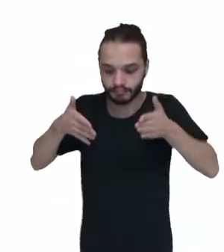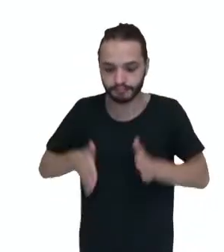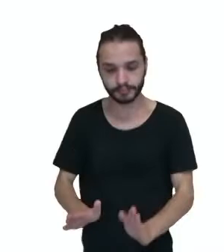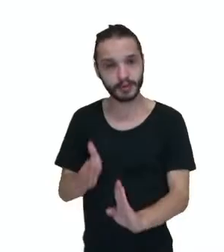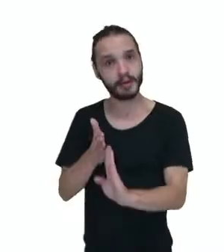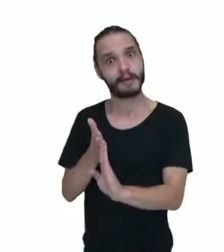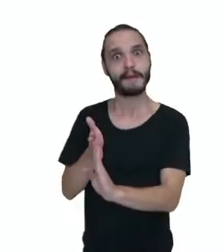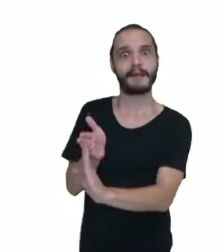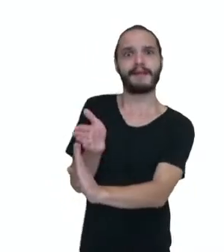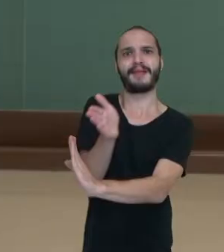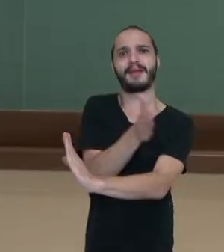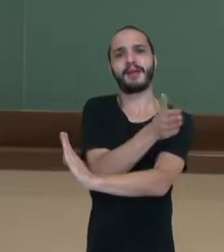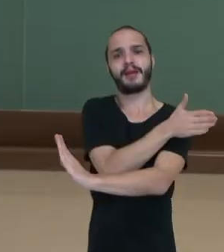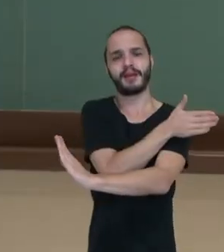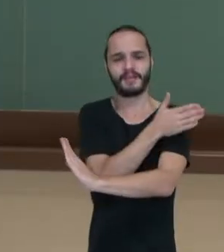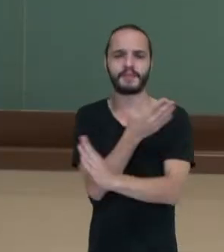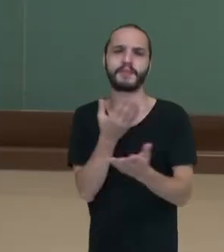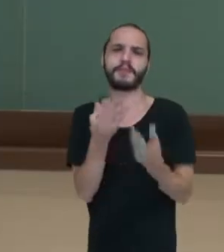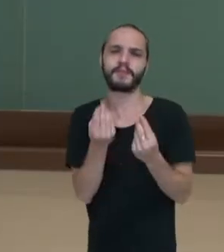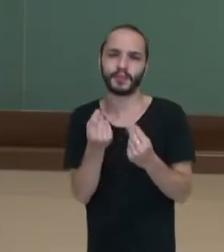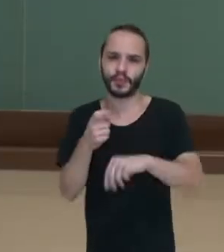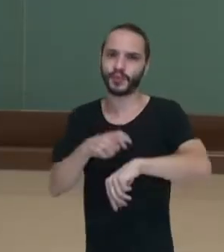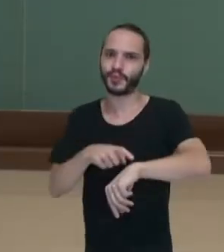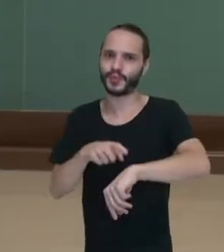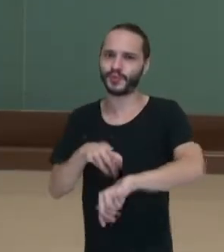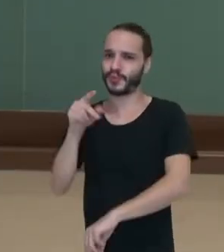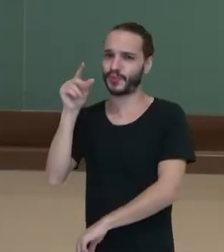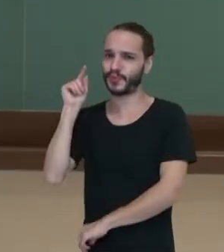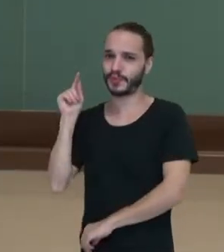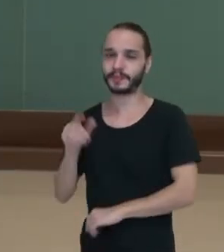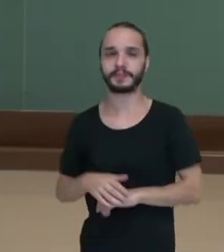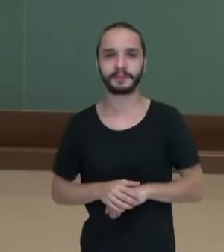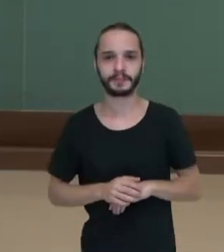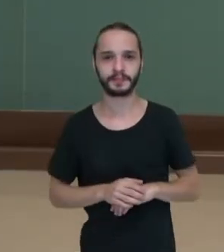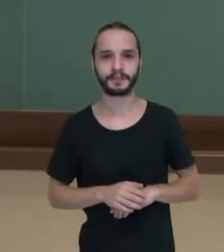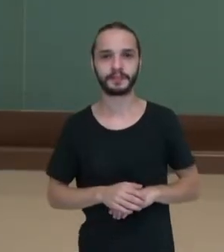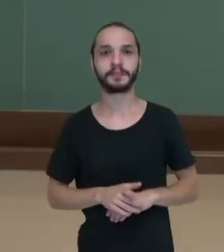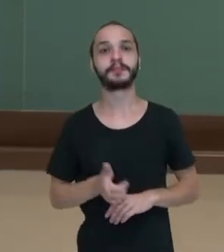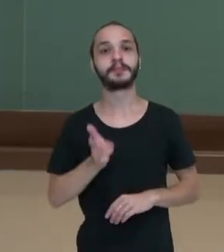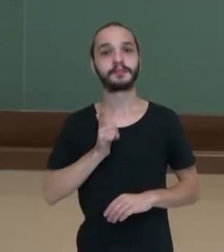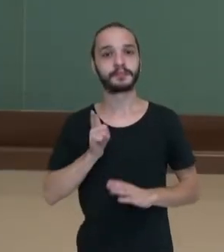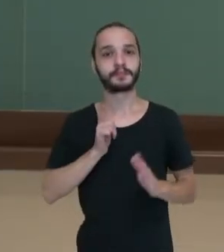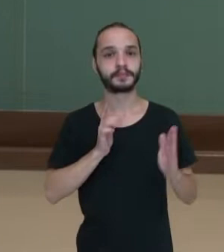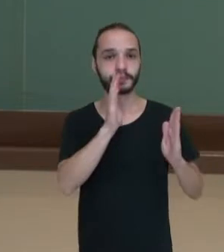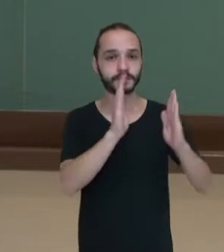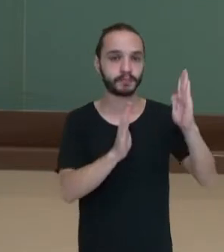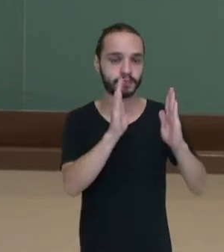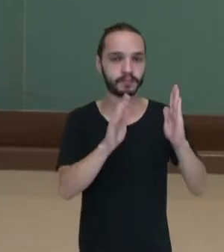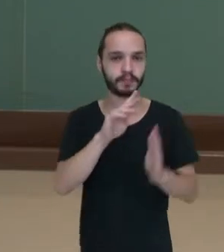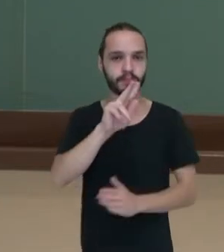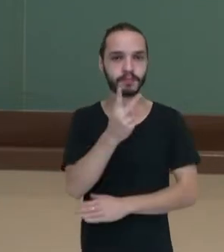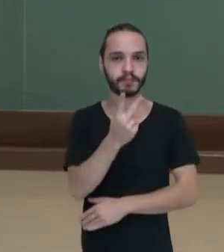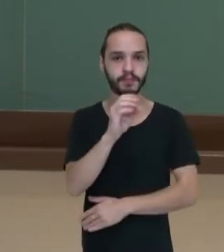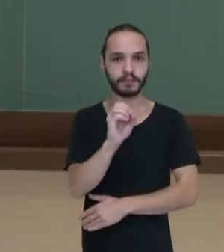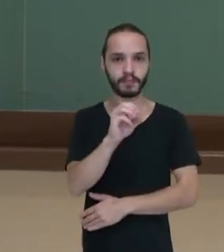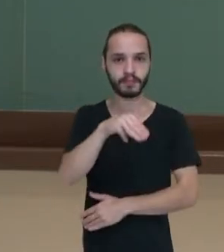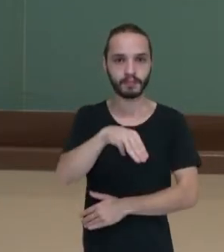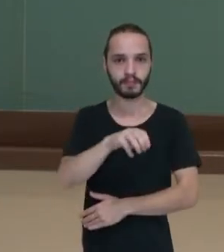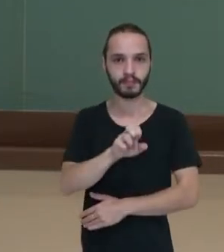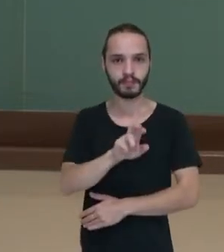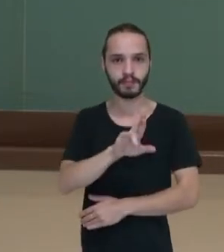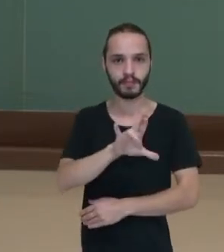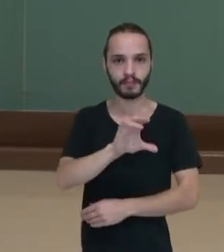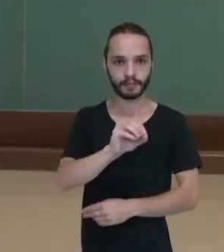Então veja que é muito tempo, hein? A gente tem o período homérico, nós temos o